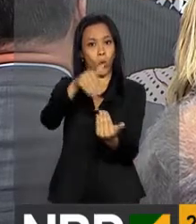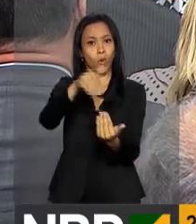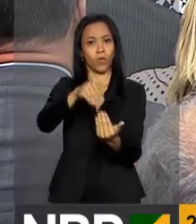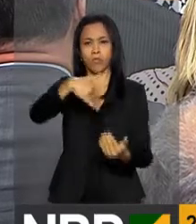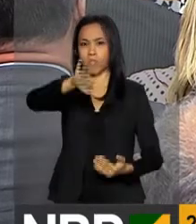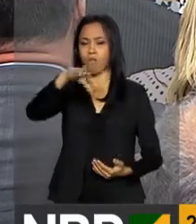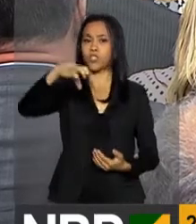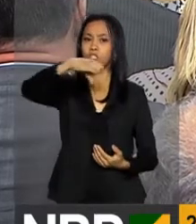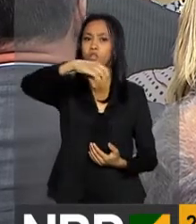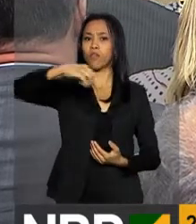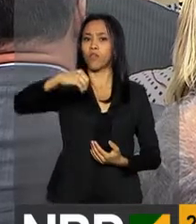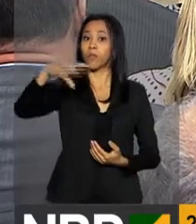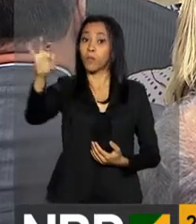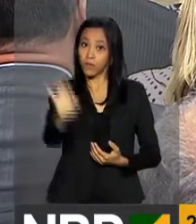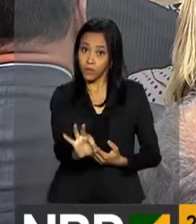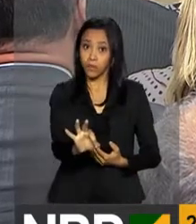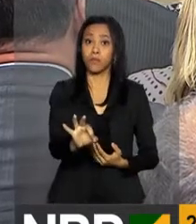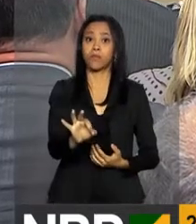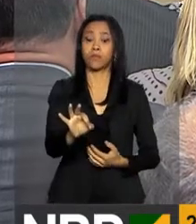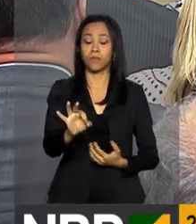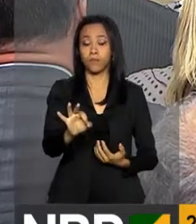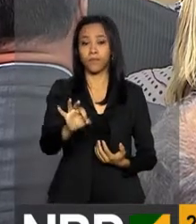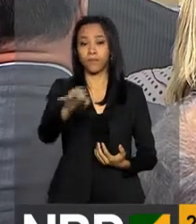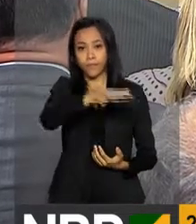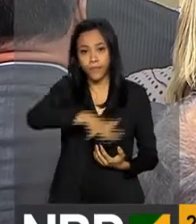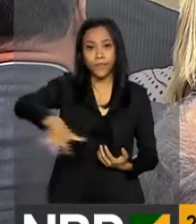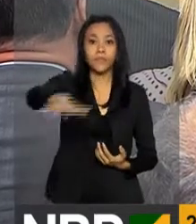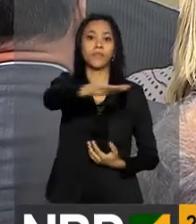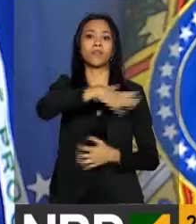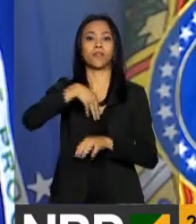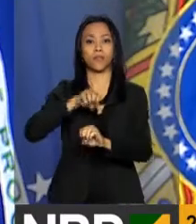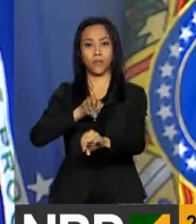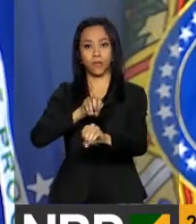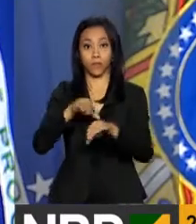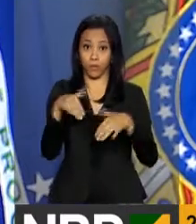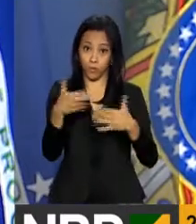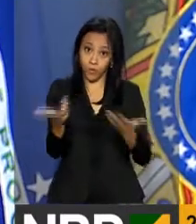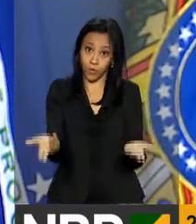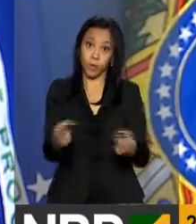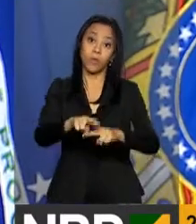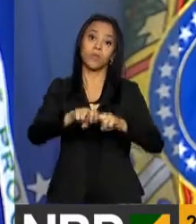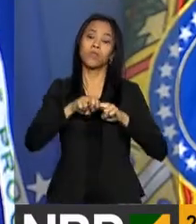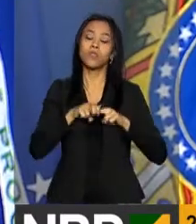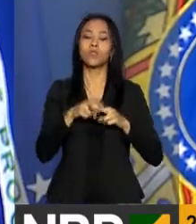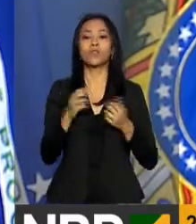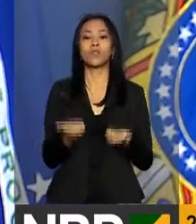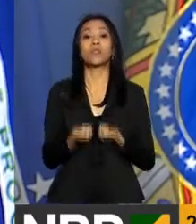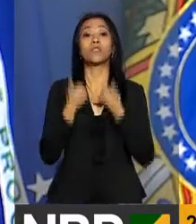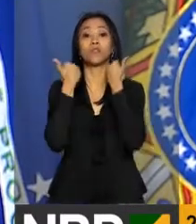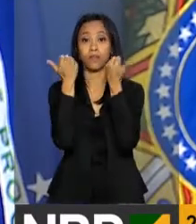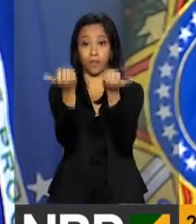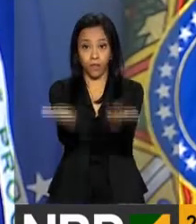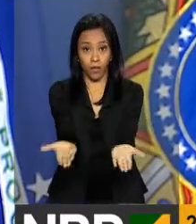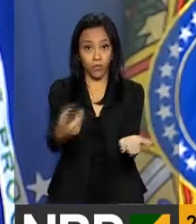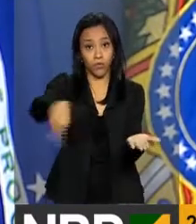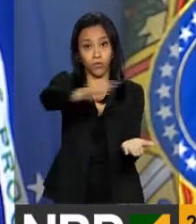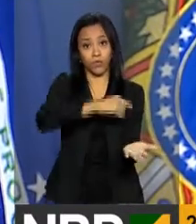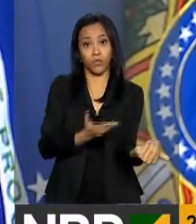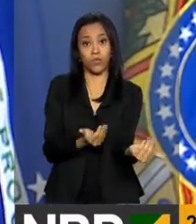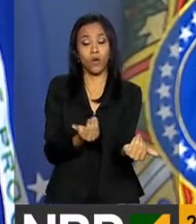de 90% do setor educacional portanto nós demos aos nossos jovens com a reforma do ensino